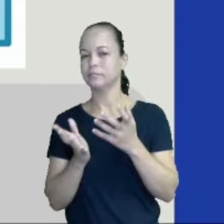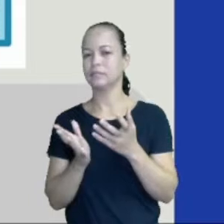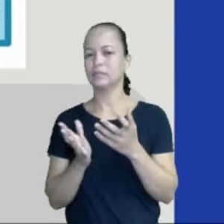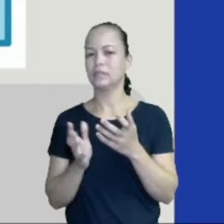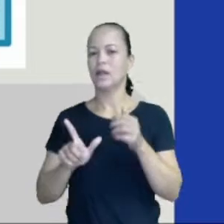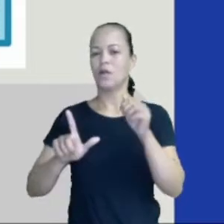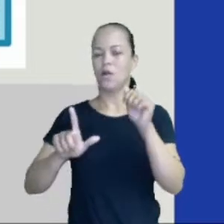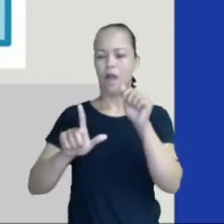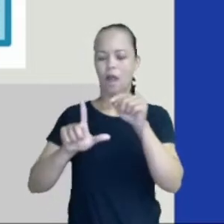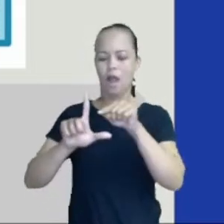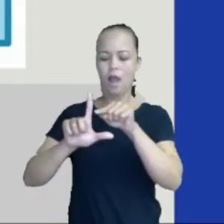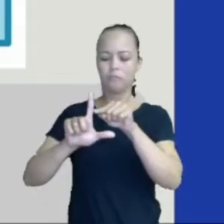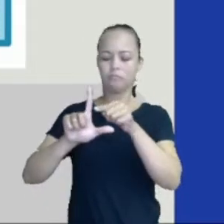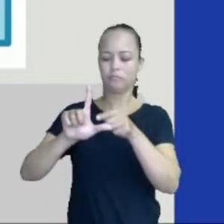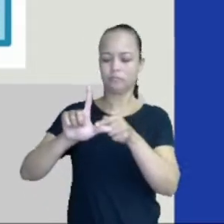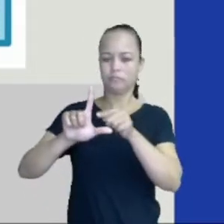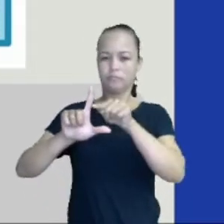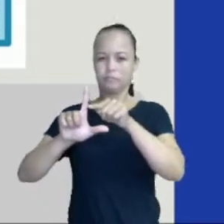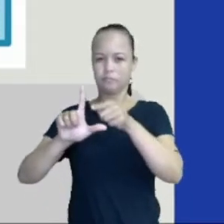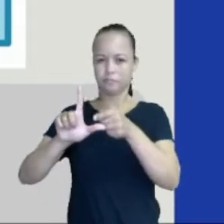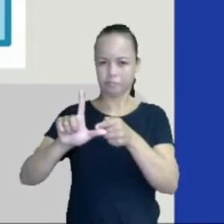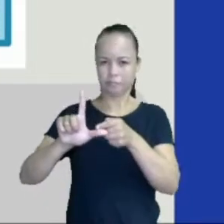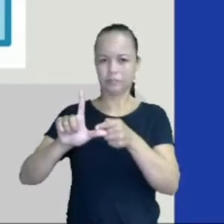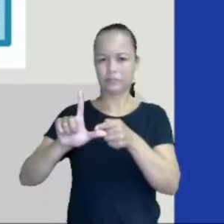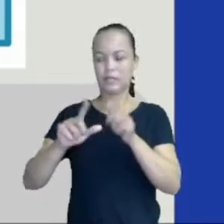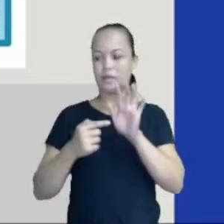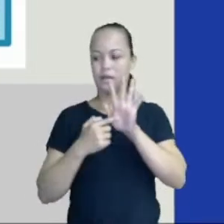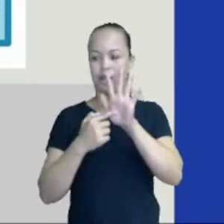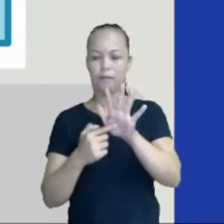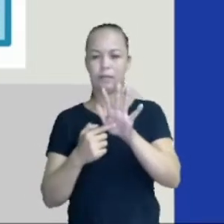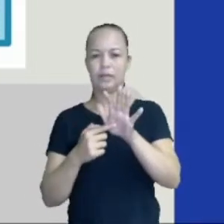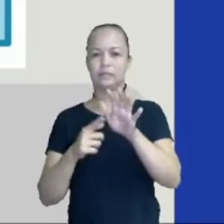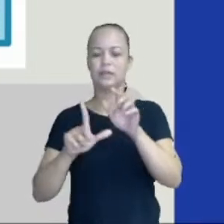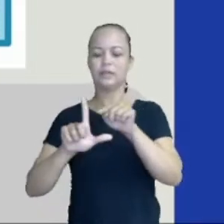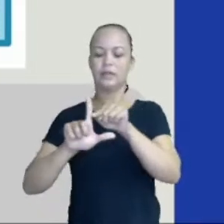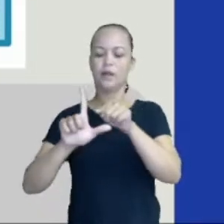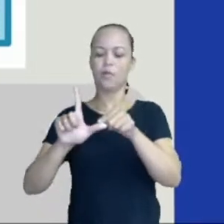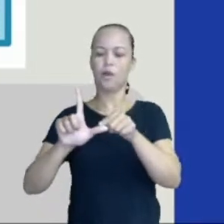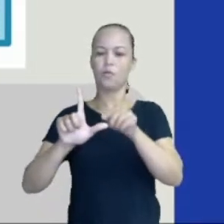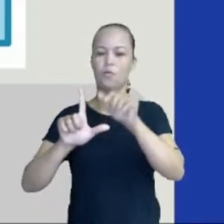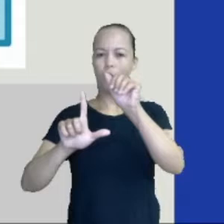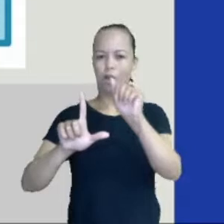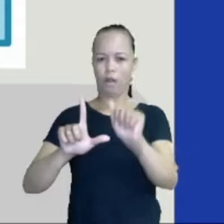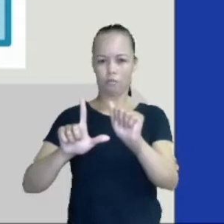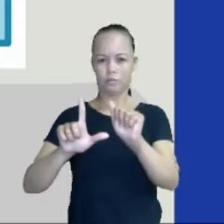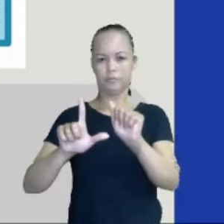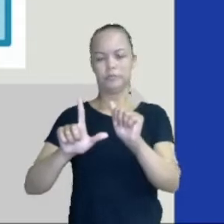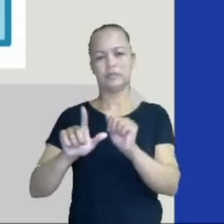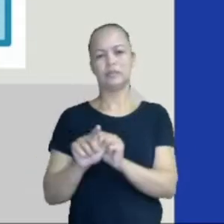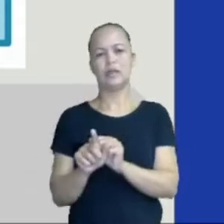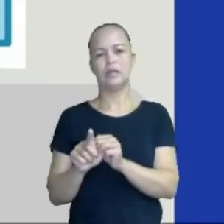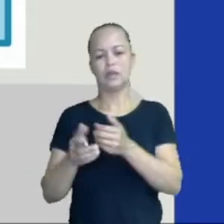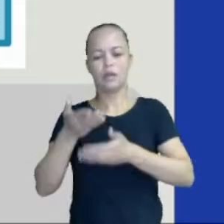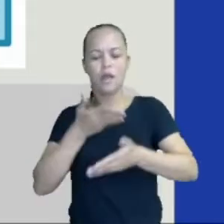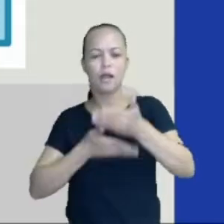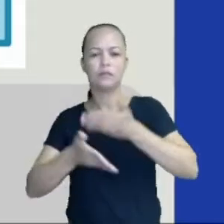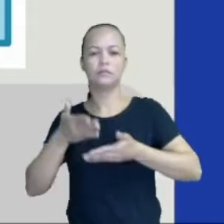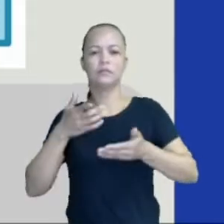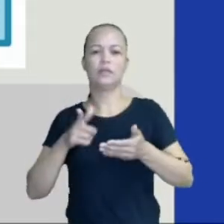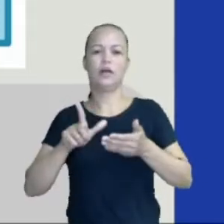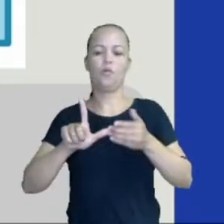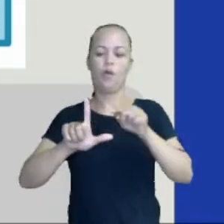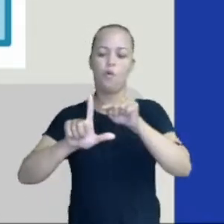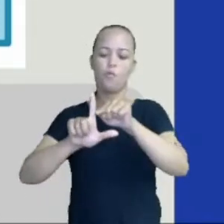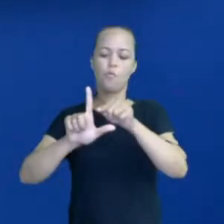A abertura do ângulo, tá? Então, aqui representa o meu ângulo A. porque ele está relacionado a esse ponto A,